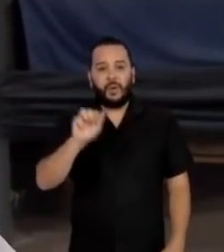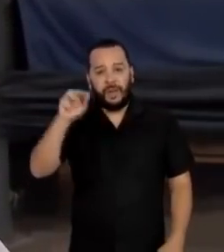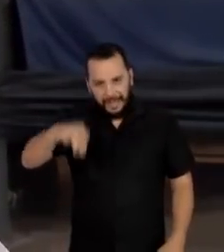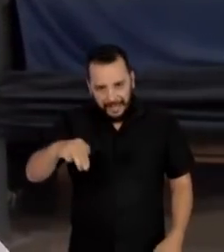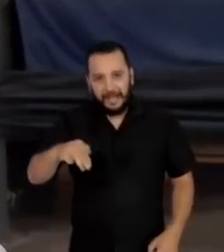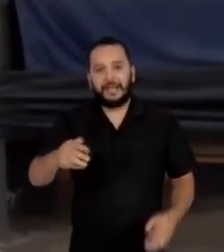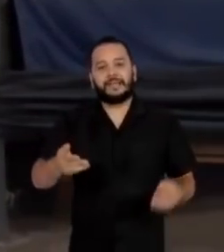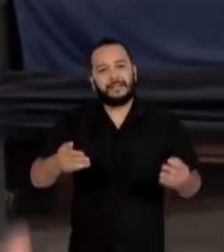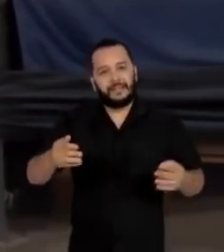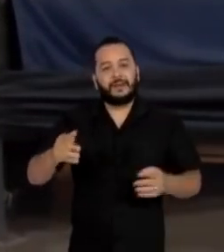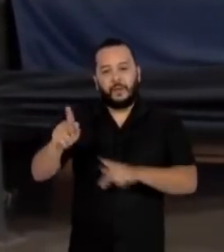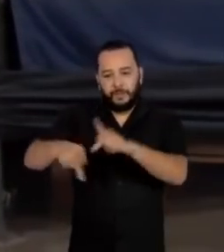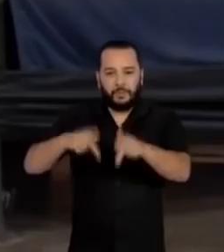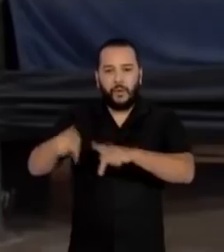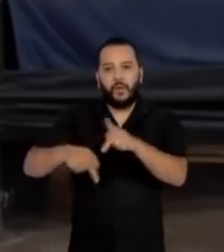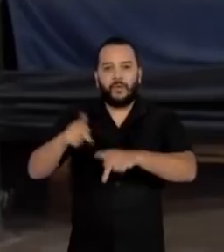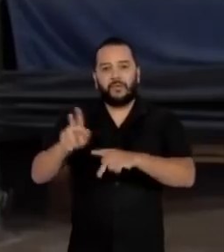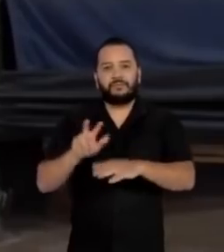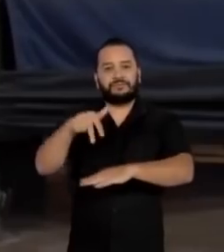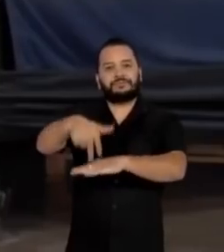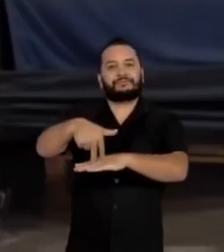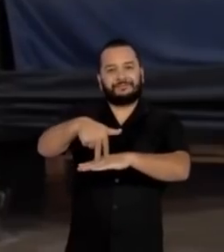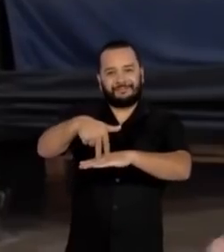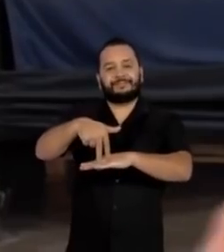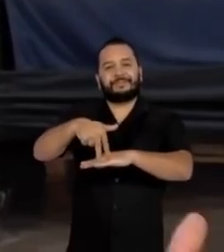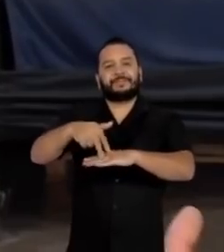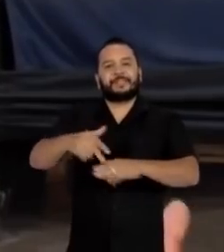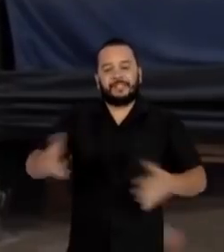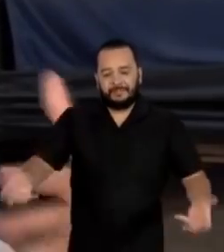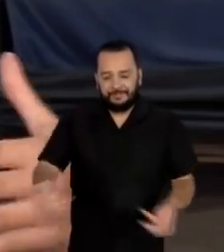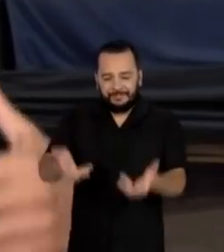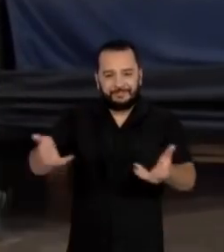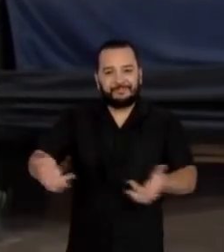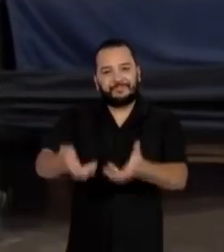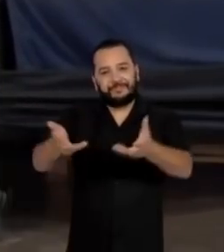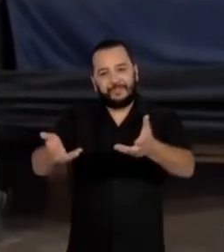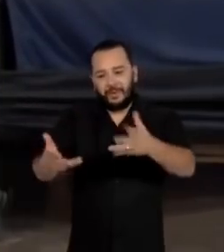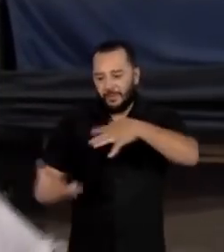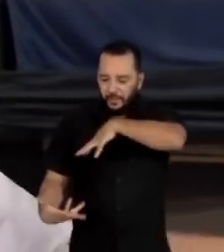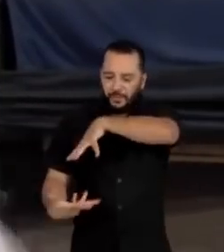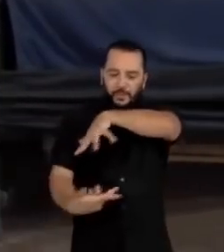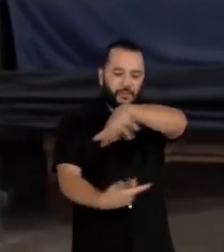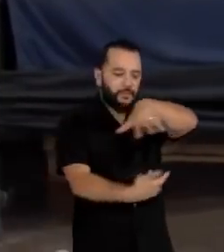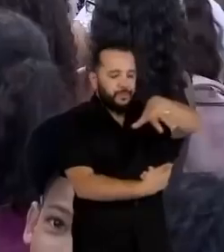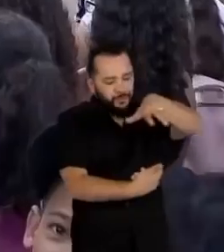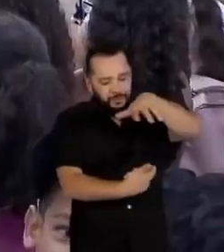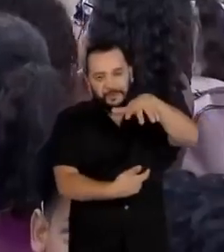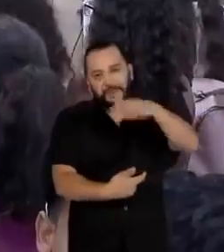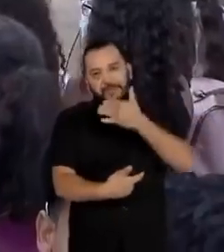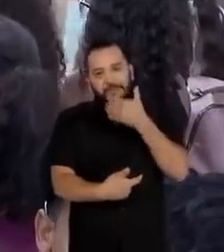povo sendo artista e criando mensagens para fazer do mundo um lugar melhor.